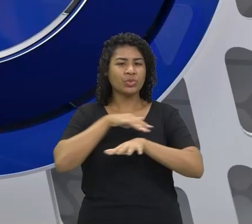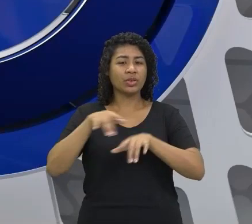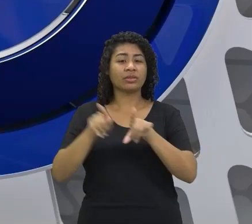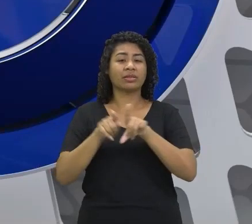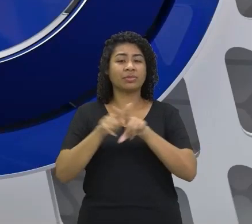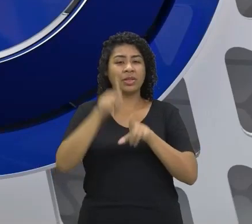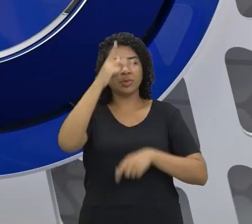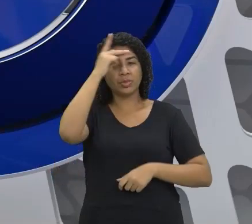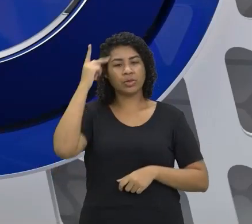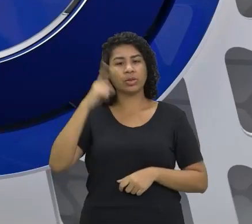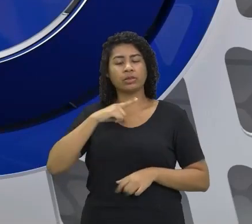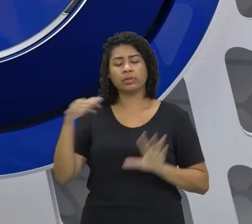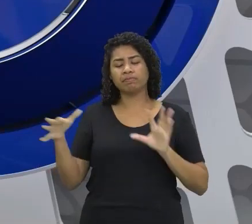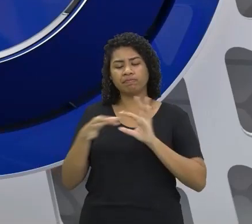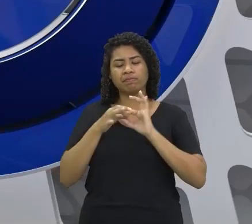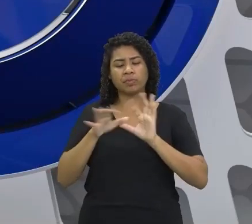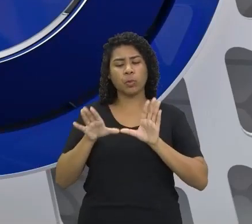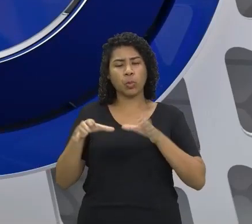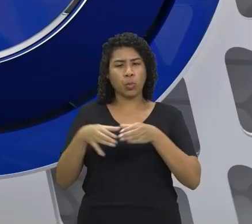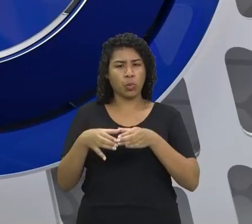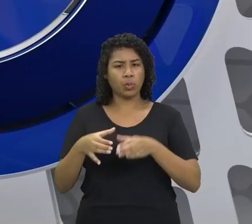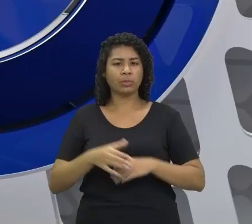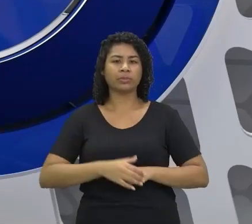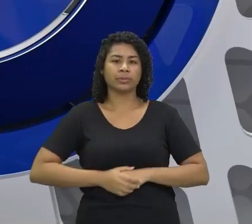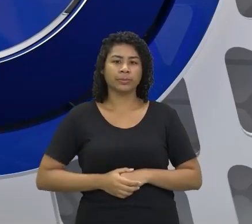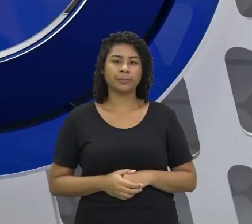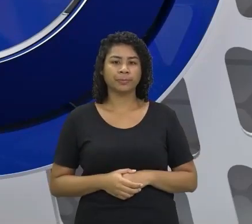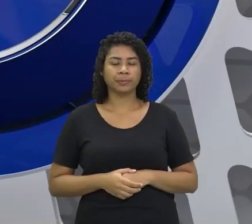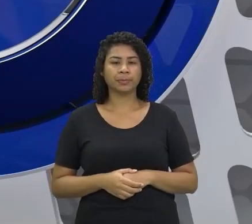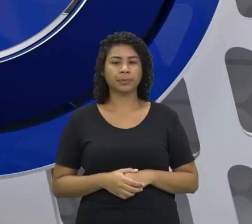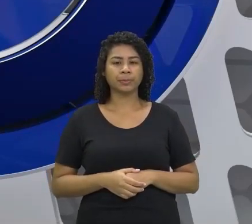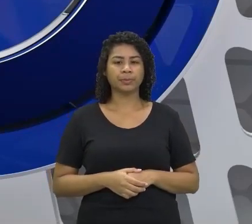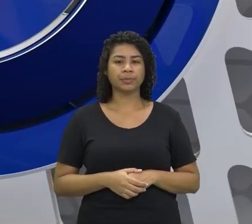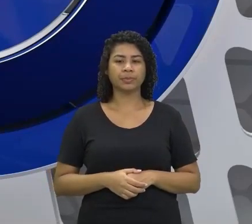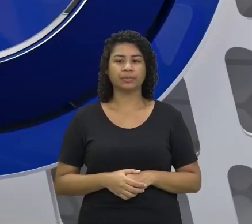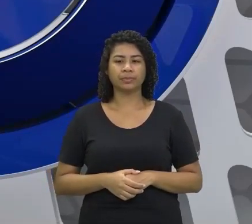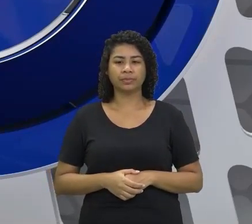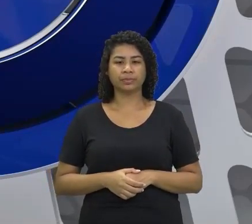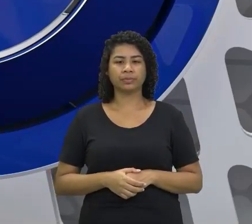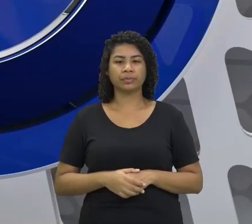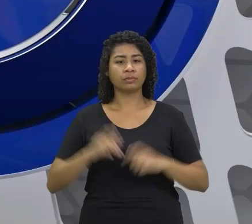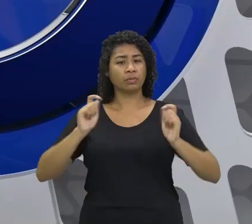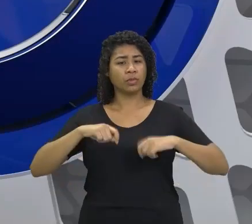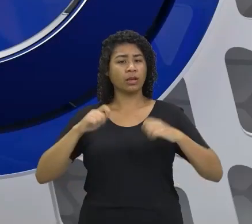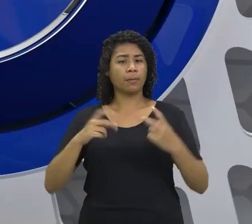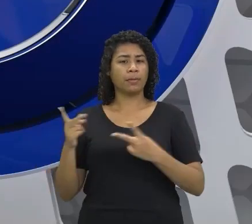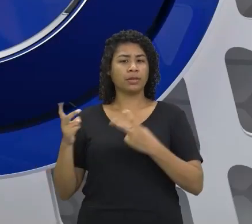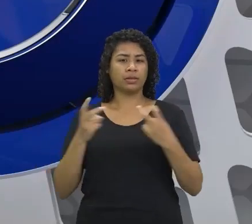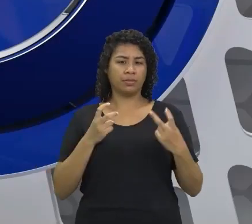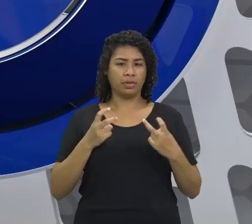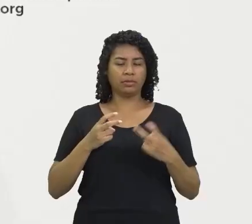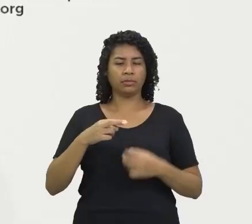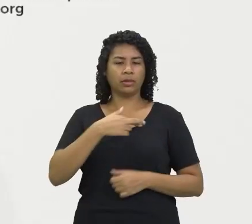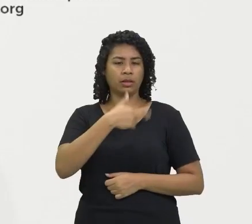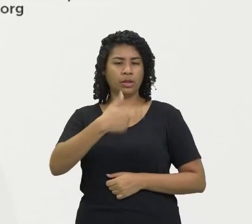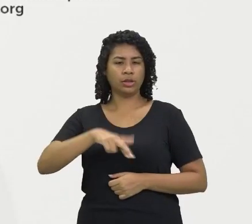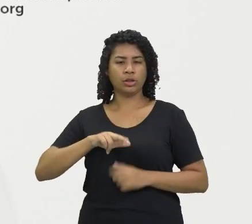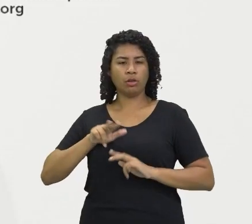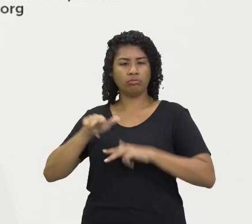forma, se unem como comunidade. Por fim, nós podemos ver que no candomblé, na